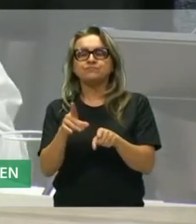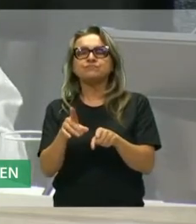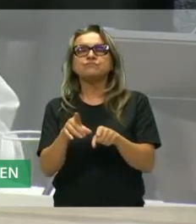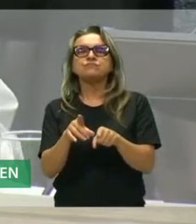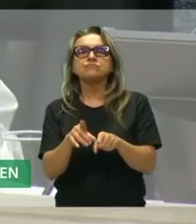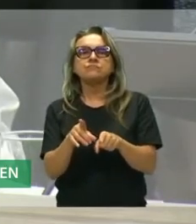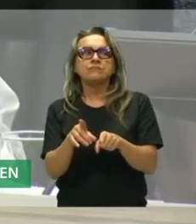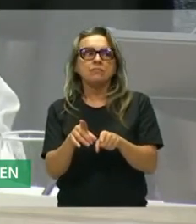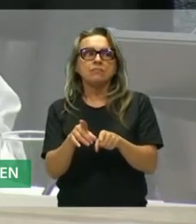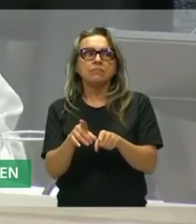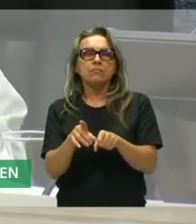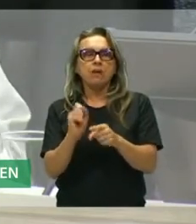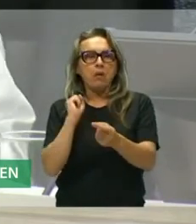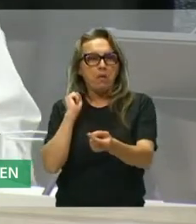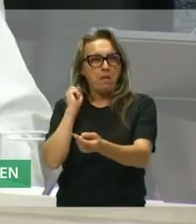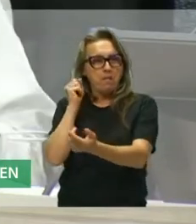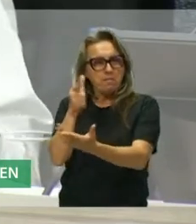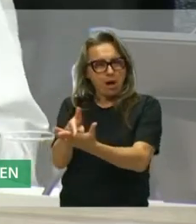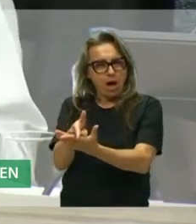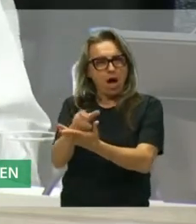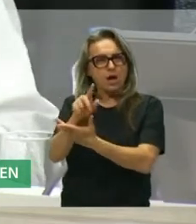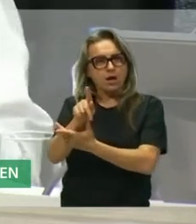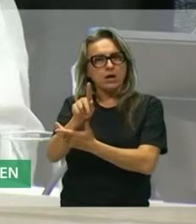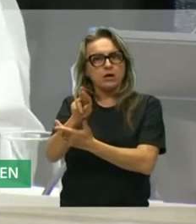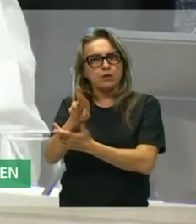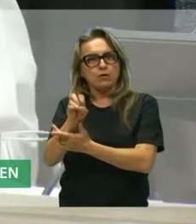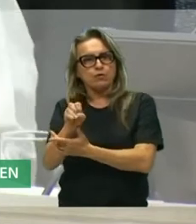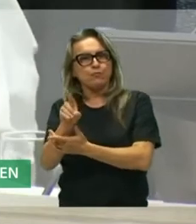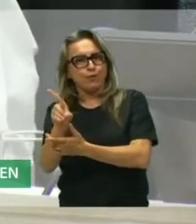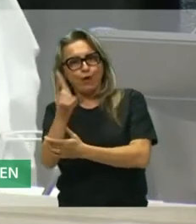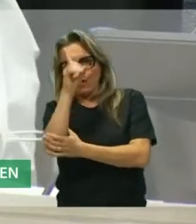ordem de 350 mil, e mais alguns